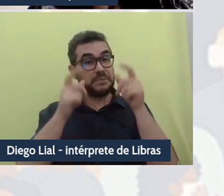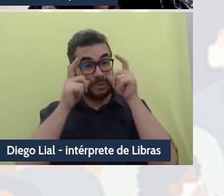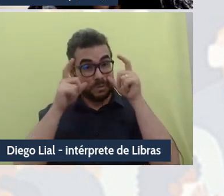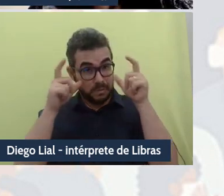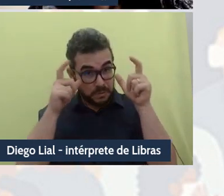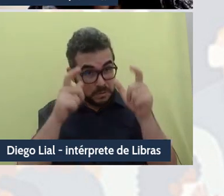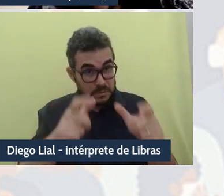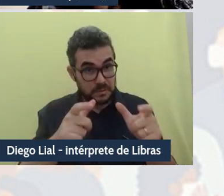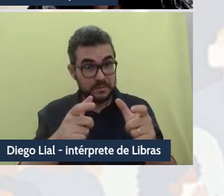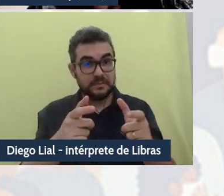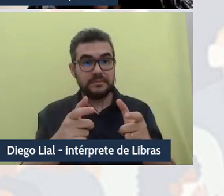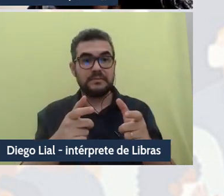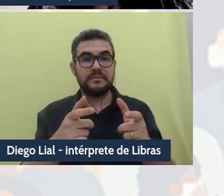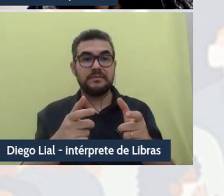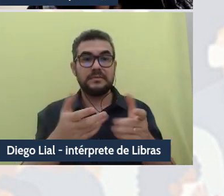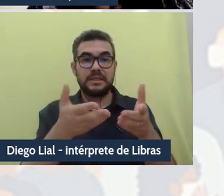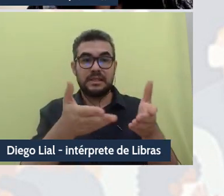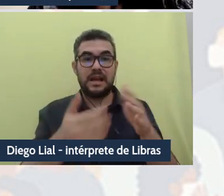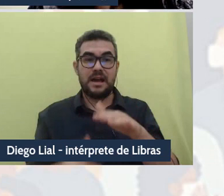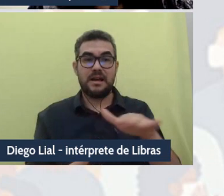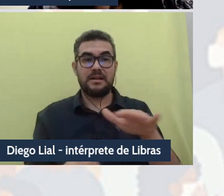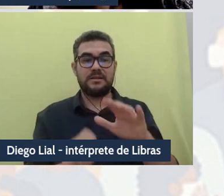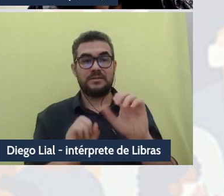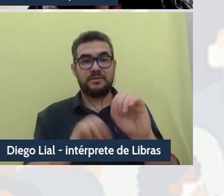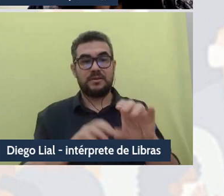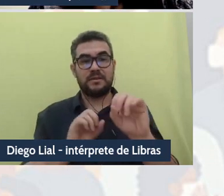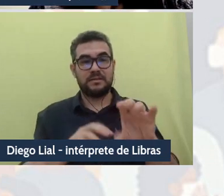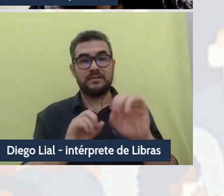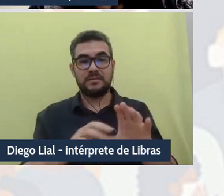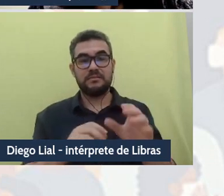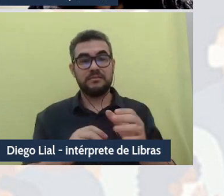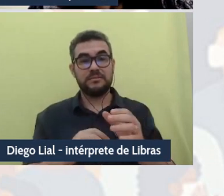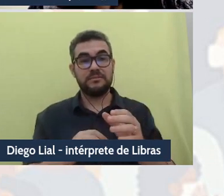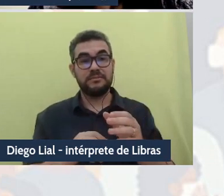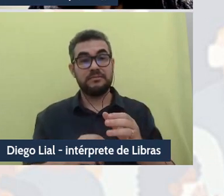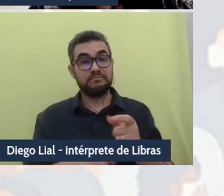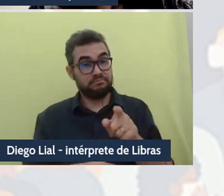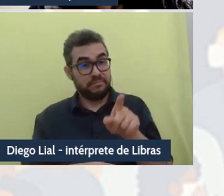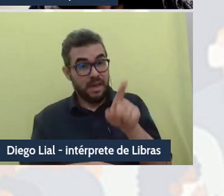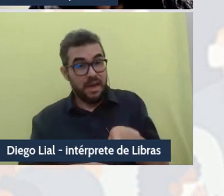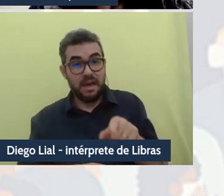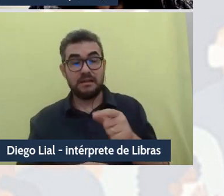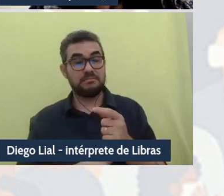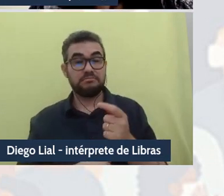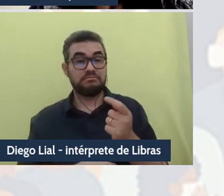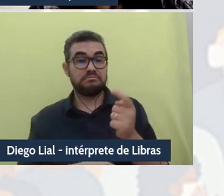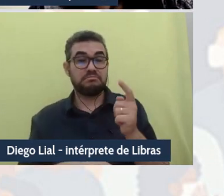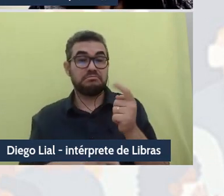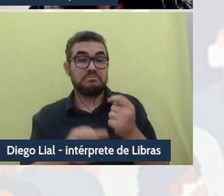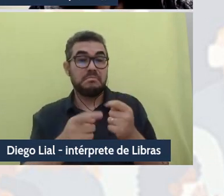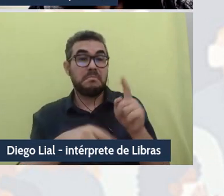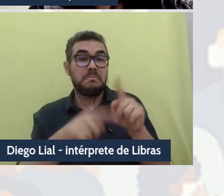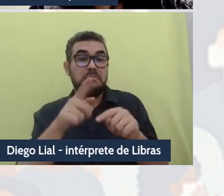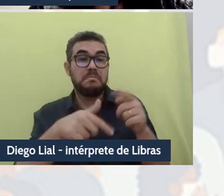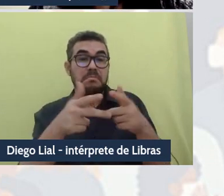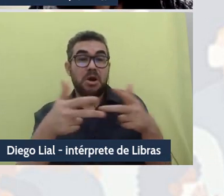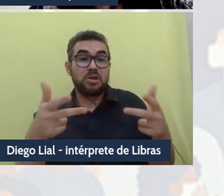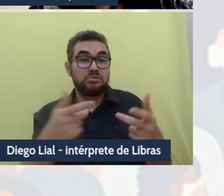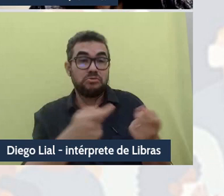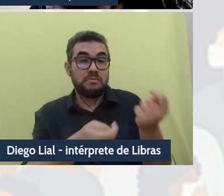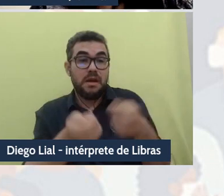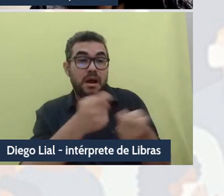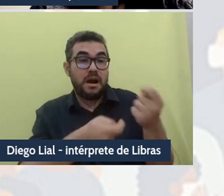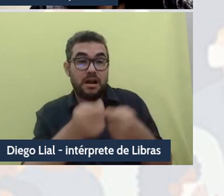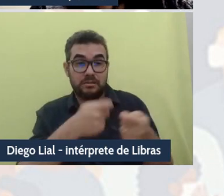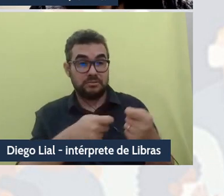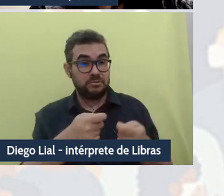educação, né? A educação é uma mercadoria no capitalismo altamente rentável, né? Um